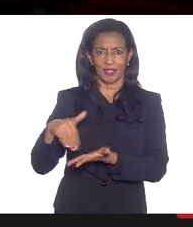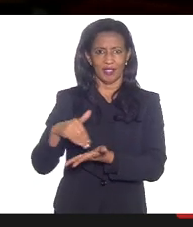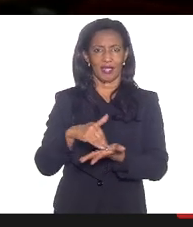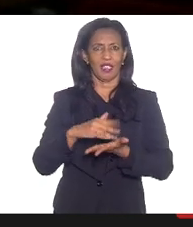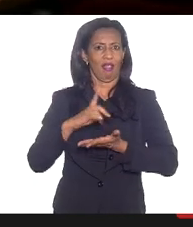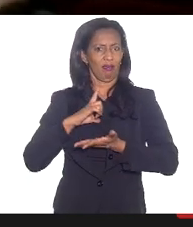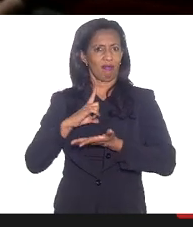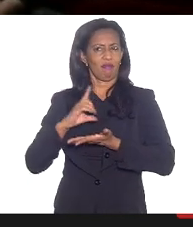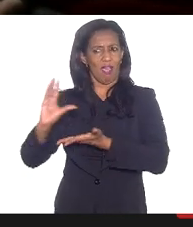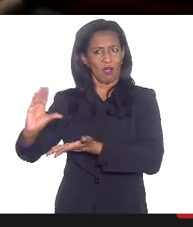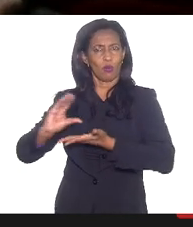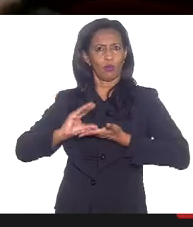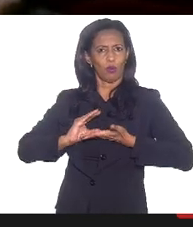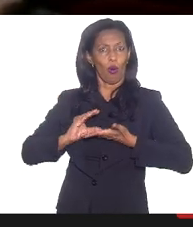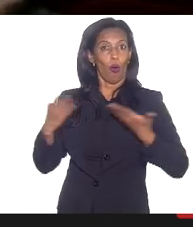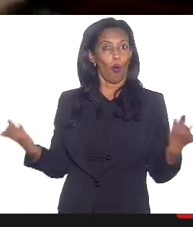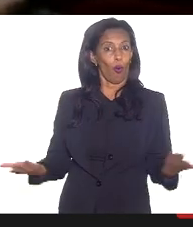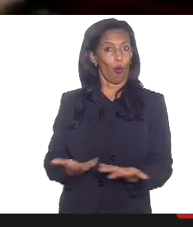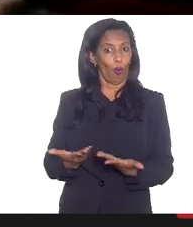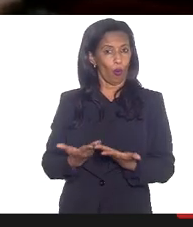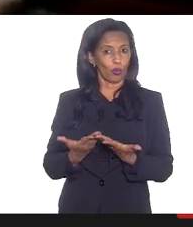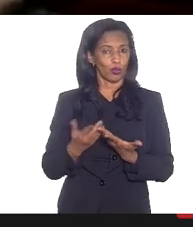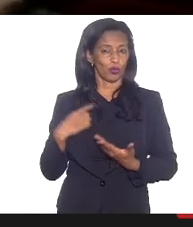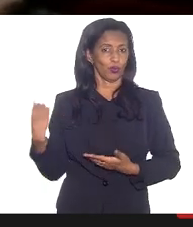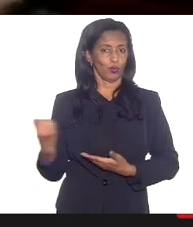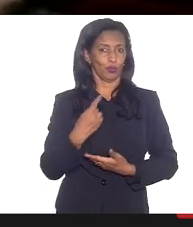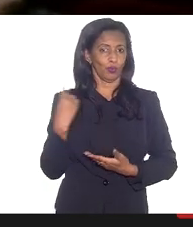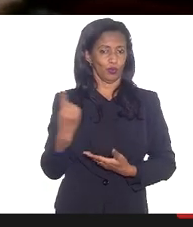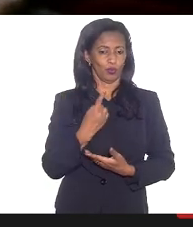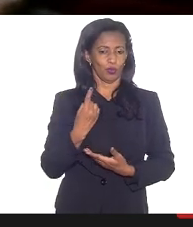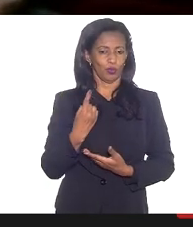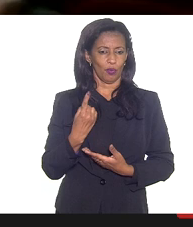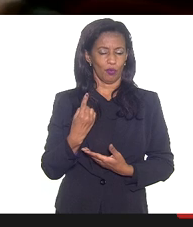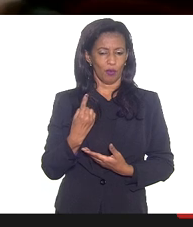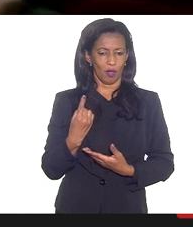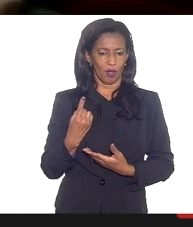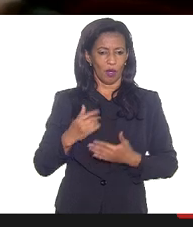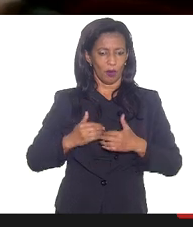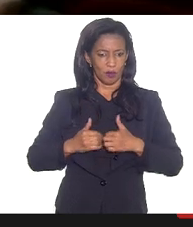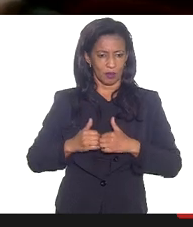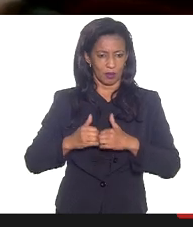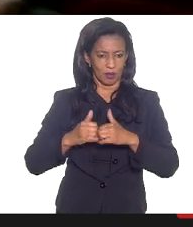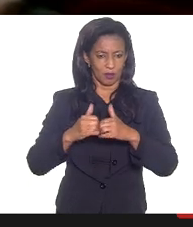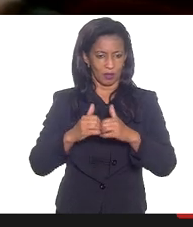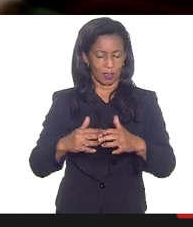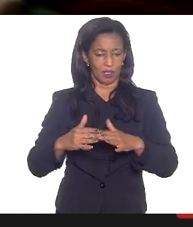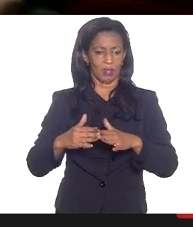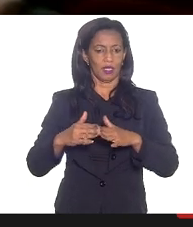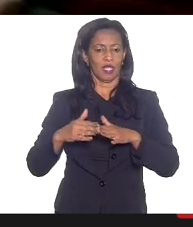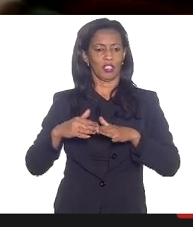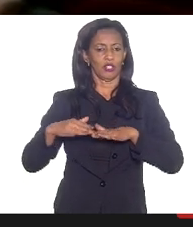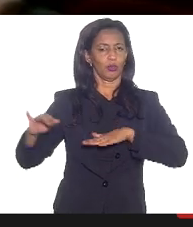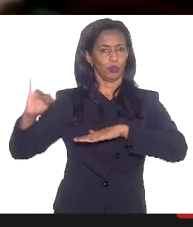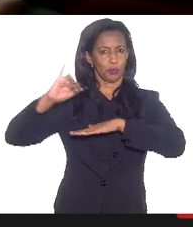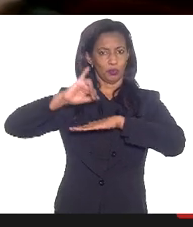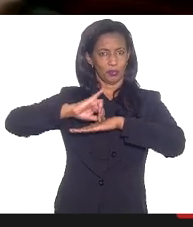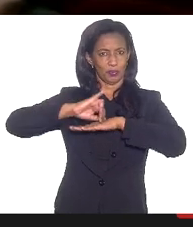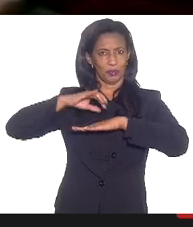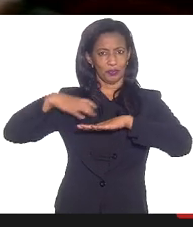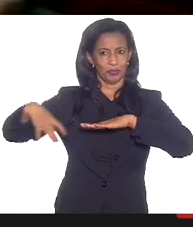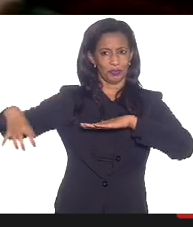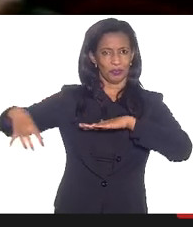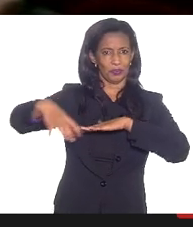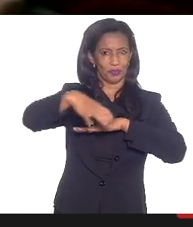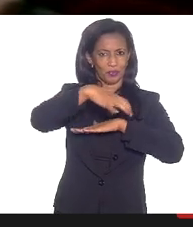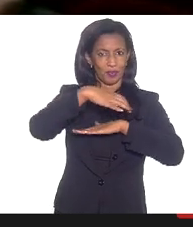tem recebido. Hoje nós estamos com todas as regionais, iniciando pelas metropolitanas, agora pela